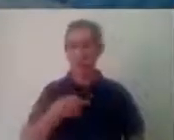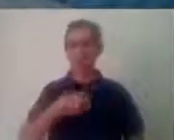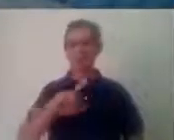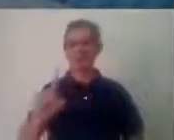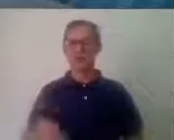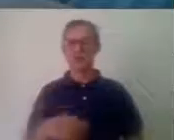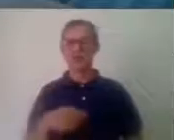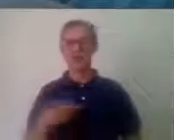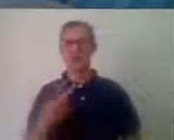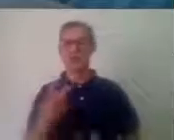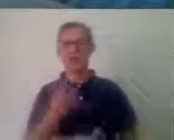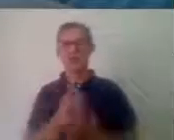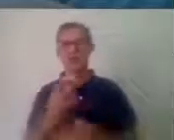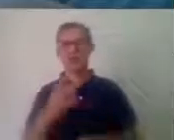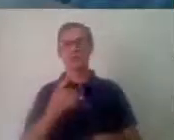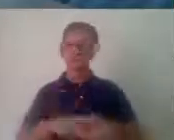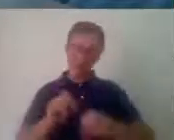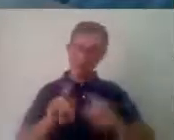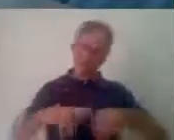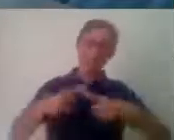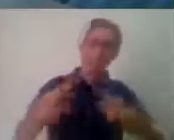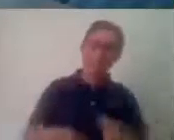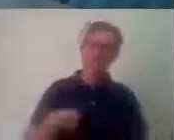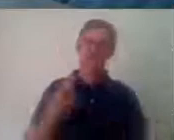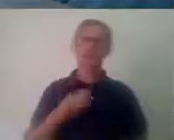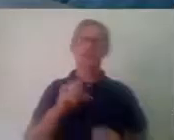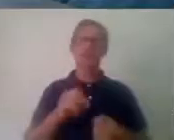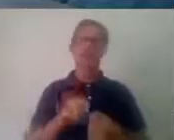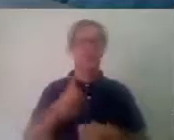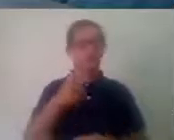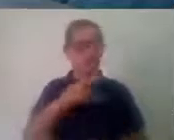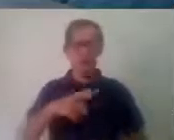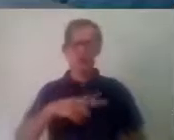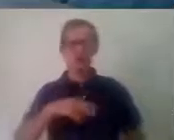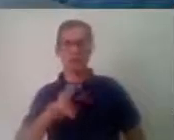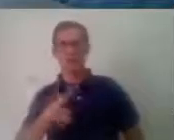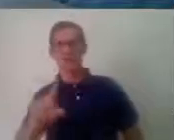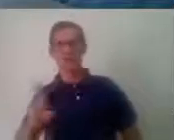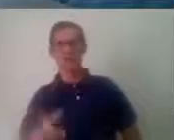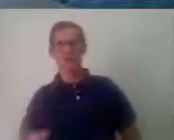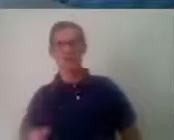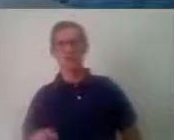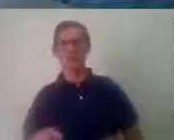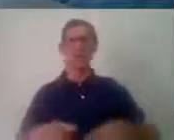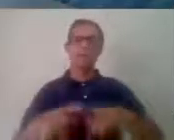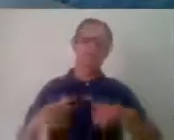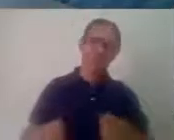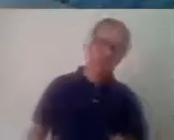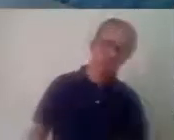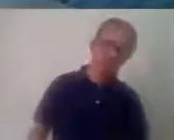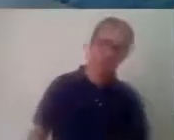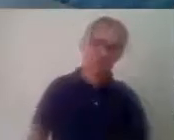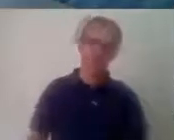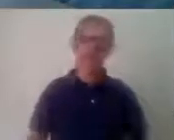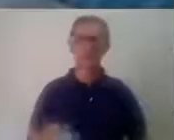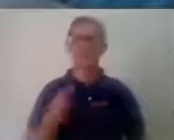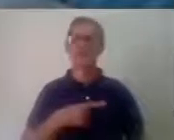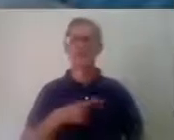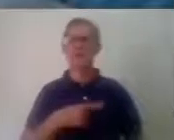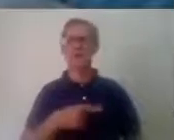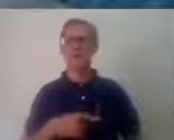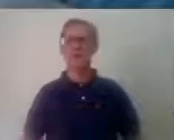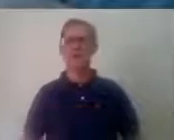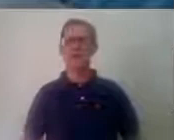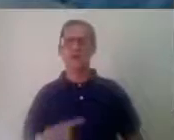duas ao mesmo tempo. Ok, mas como é que eu vou fazer isso, professora? Eu tenho duas variáveis lá. Quando a gente estava